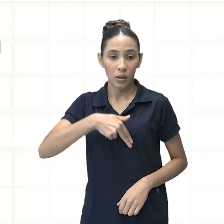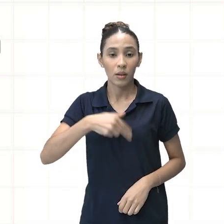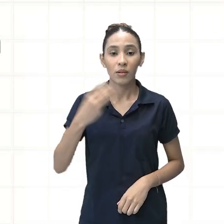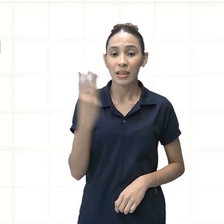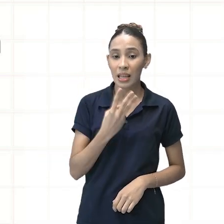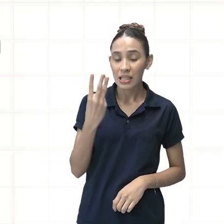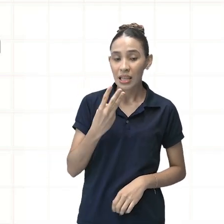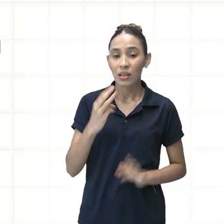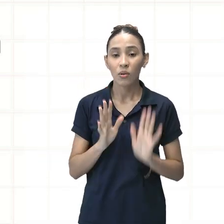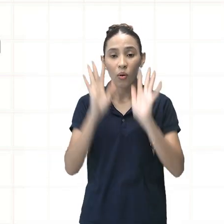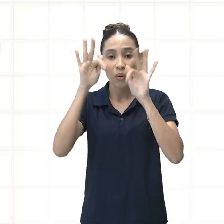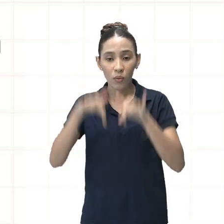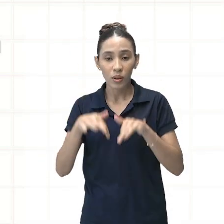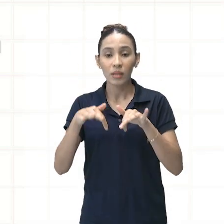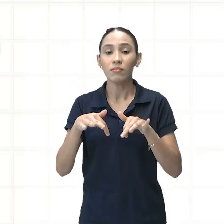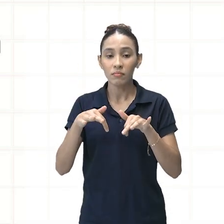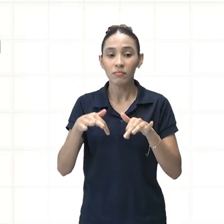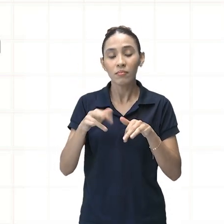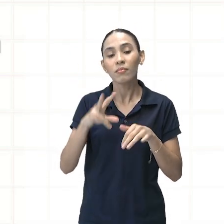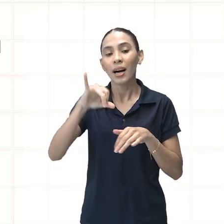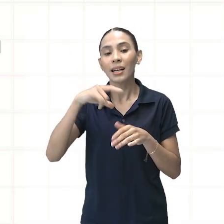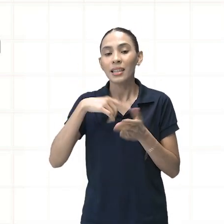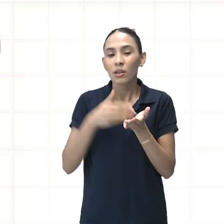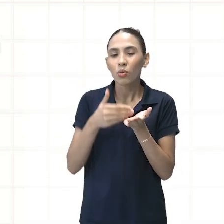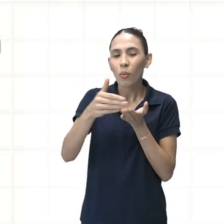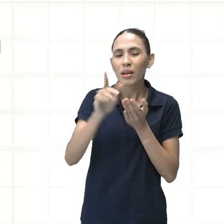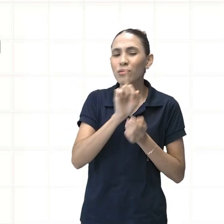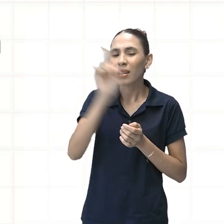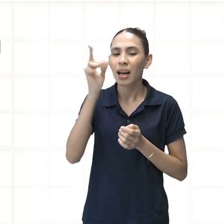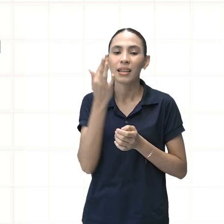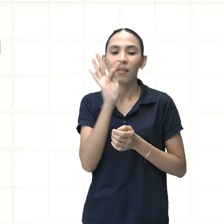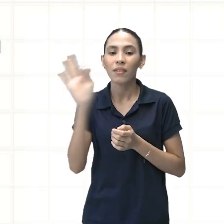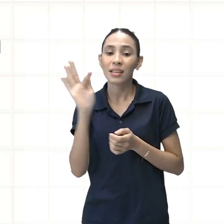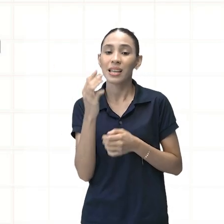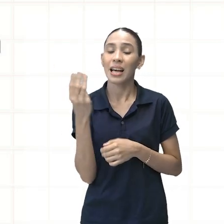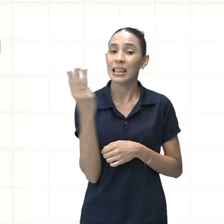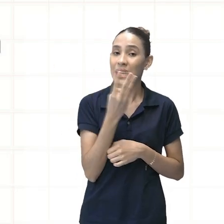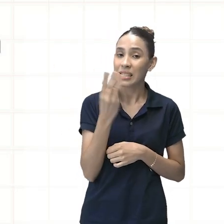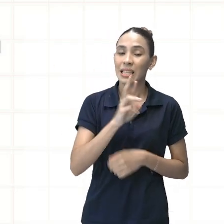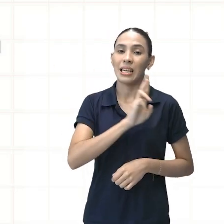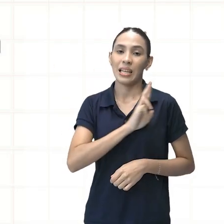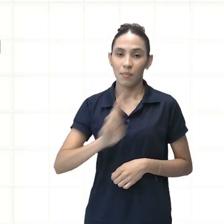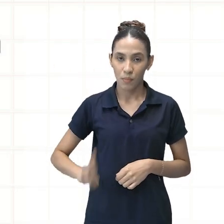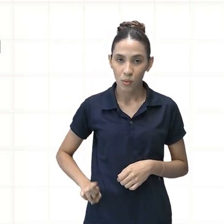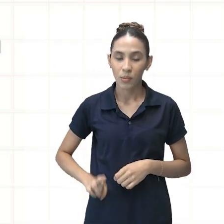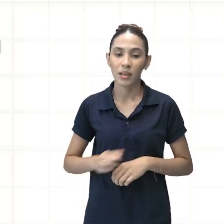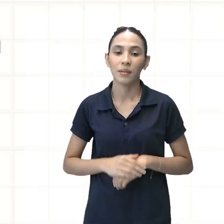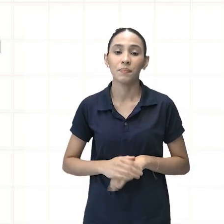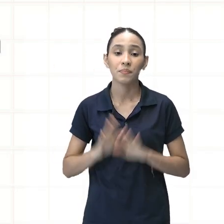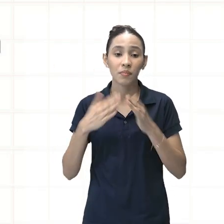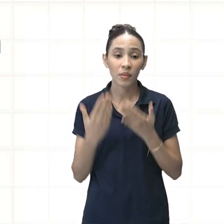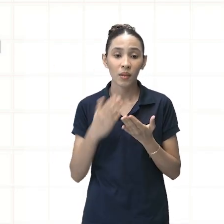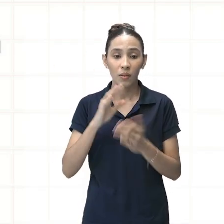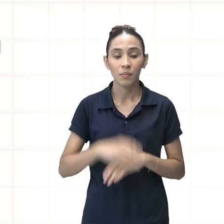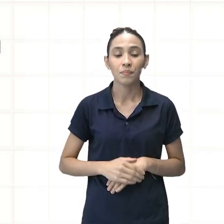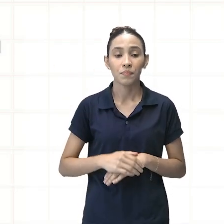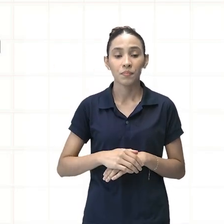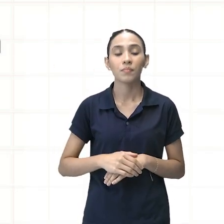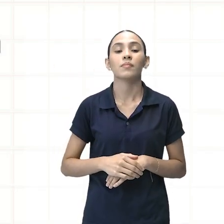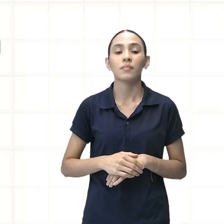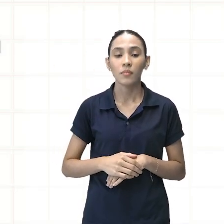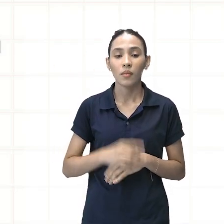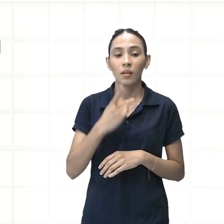III. Com o fim dessa monarquia, teve início na França a Terceira República. O Reino da Prússia